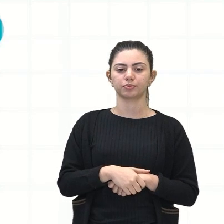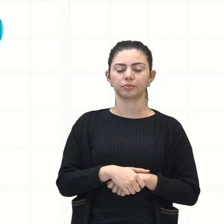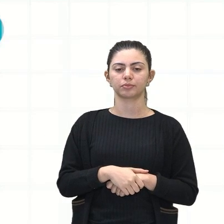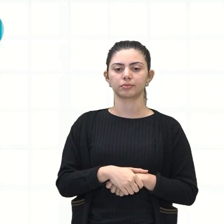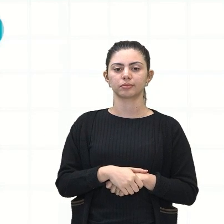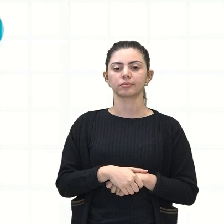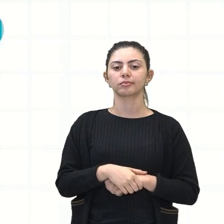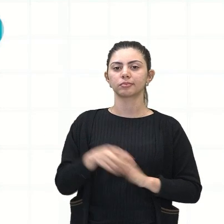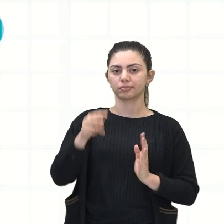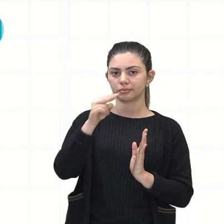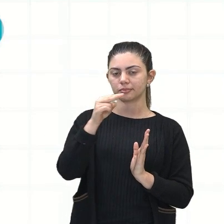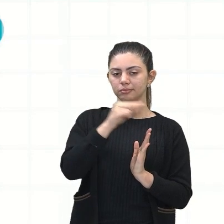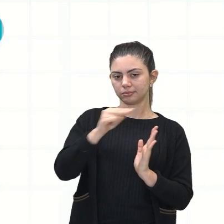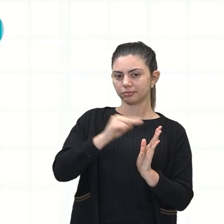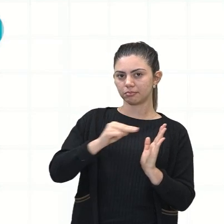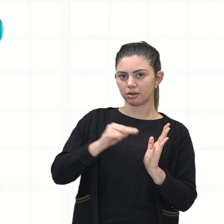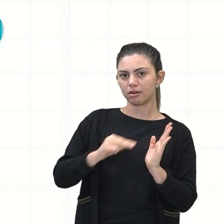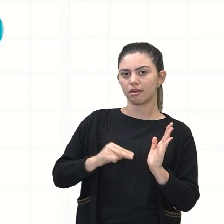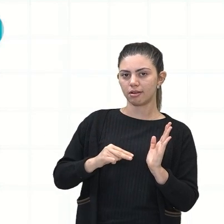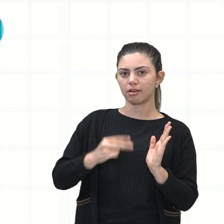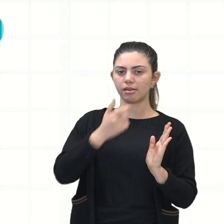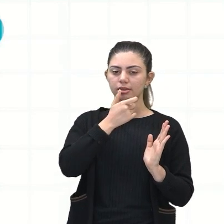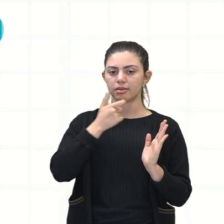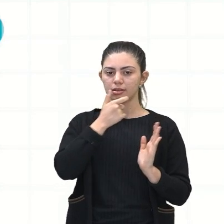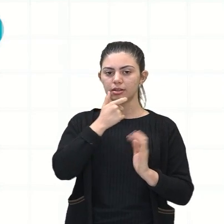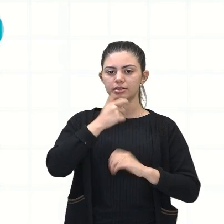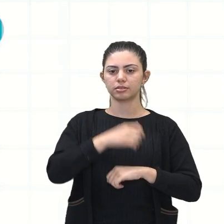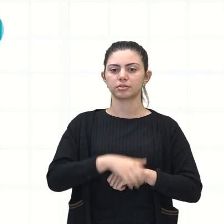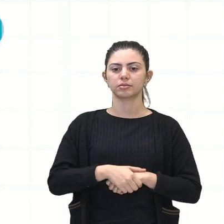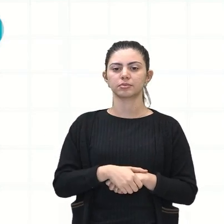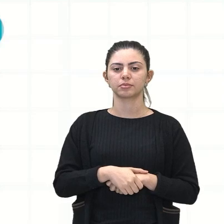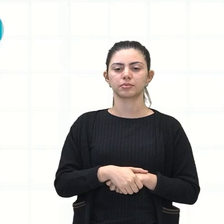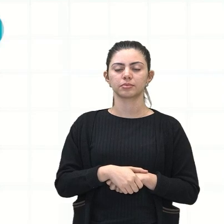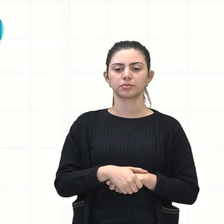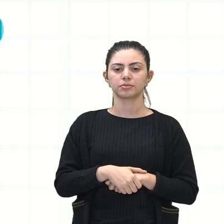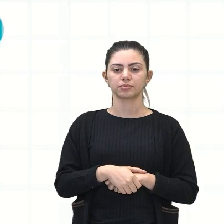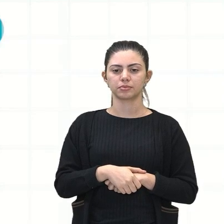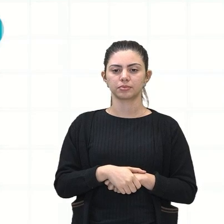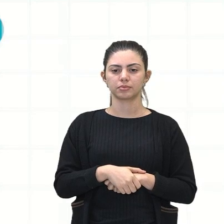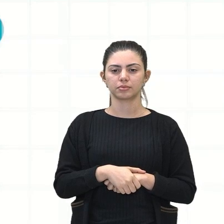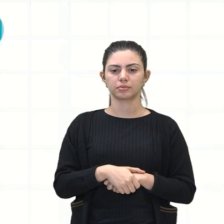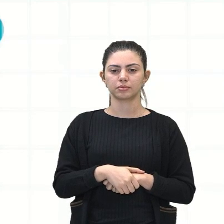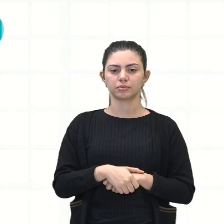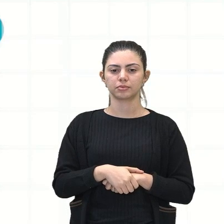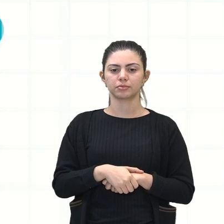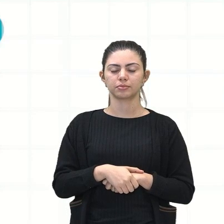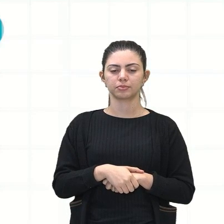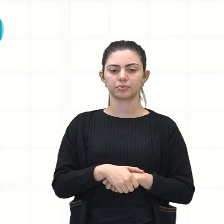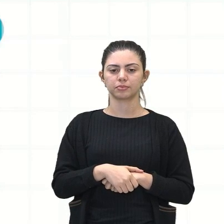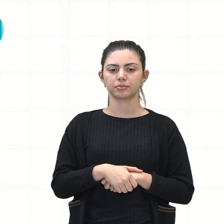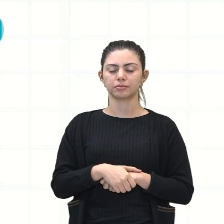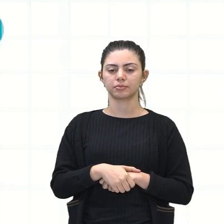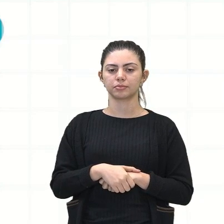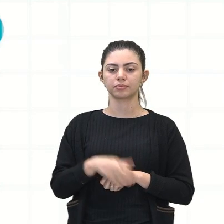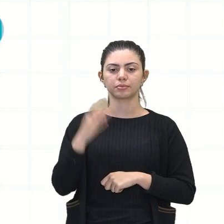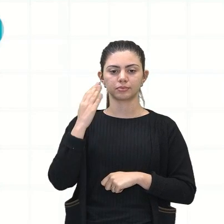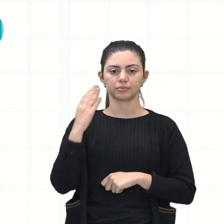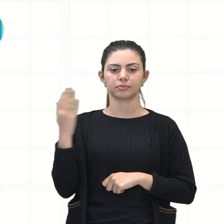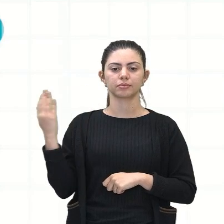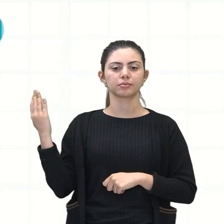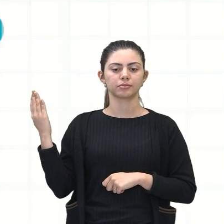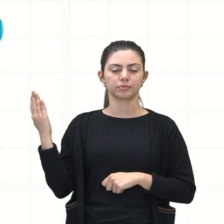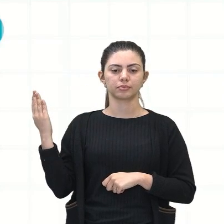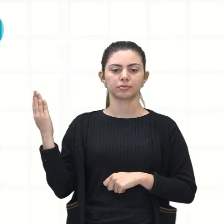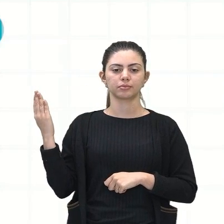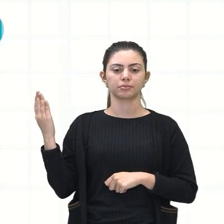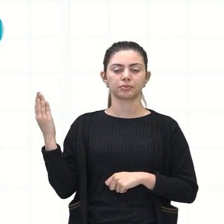todos. Always, always, usually, usually, often, often,